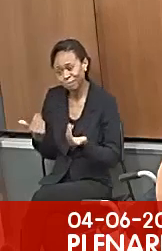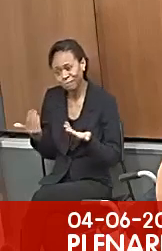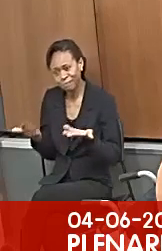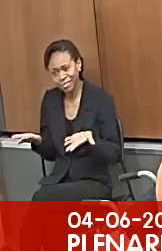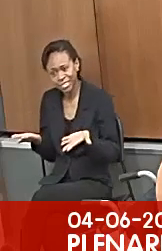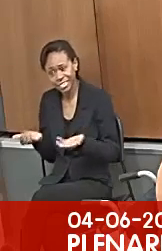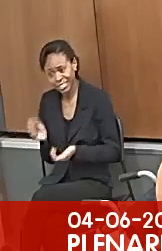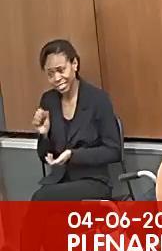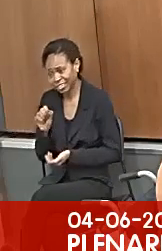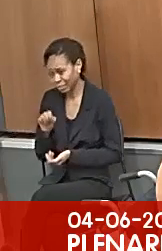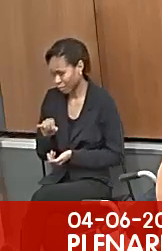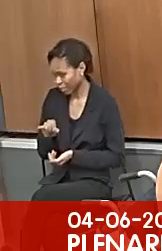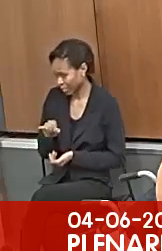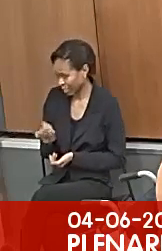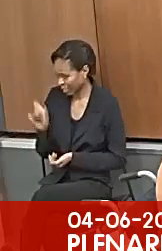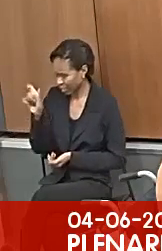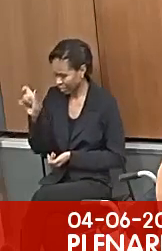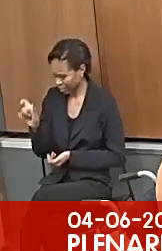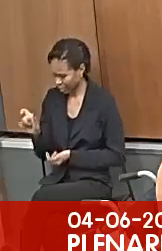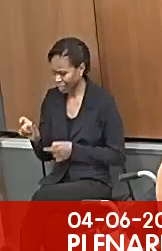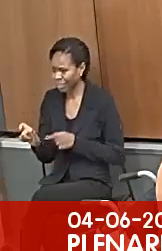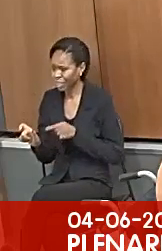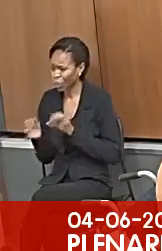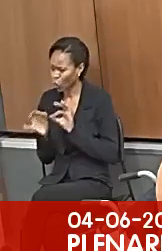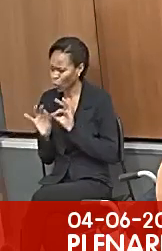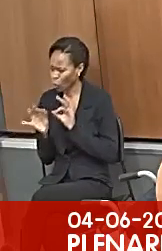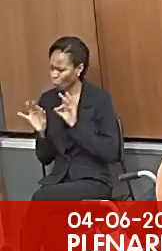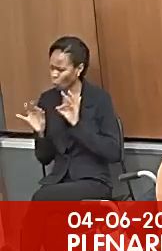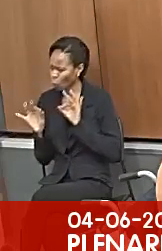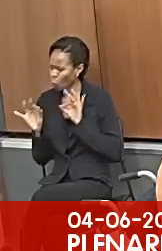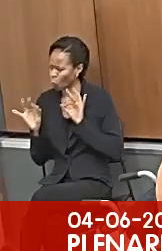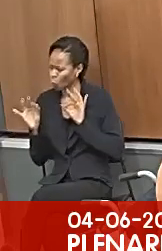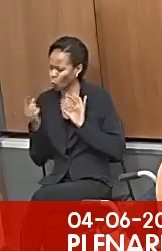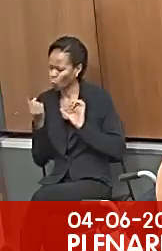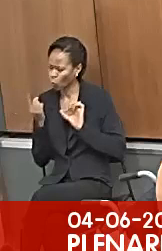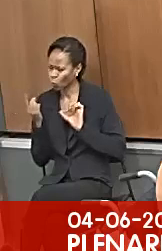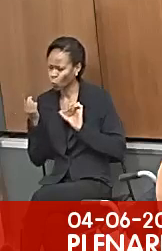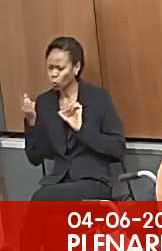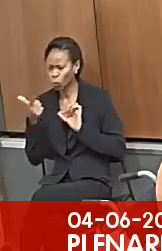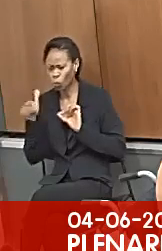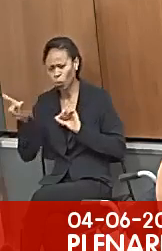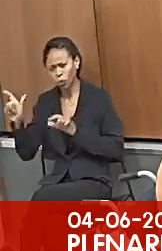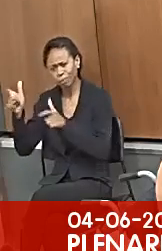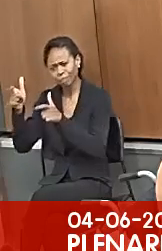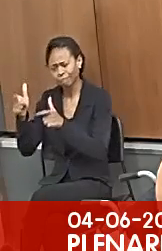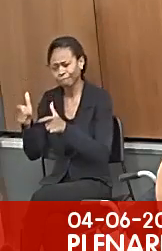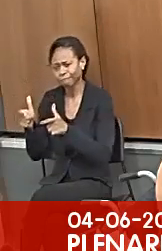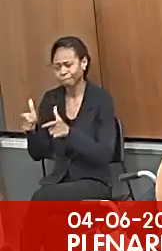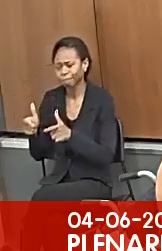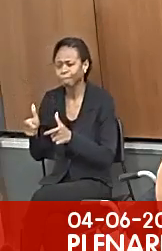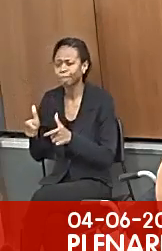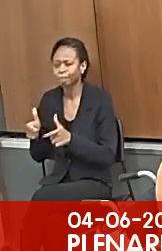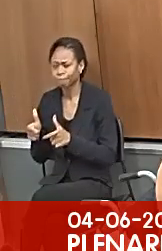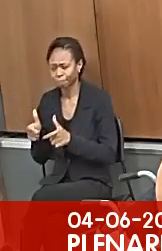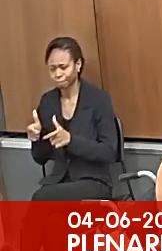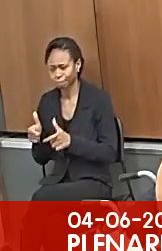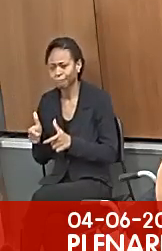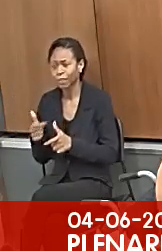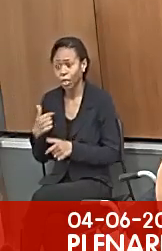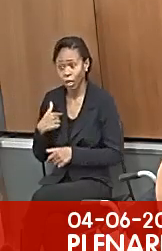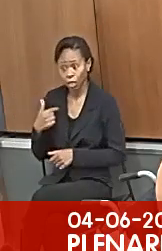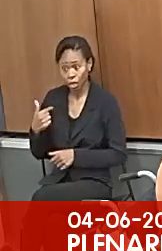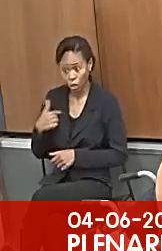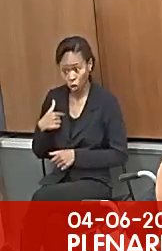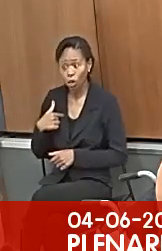se você estiver bem longe em outro lugar,